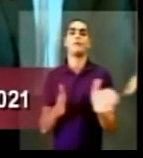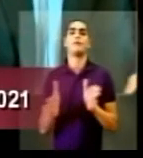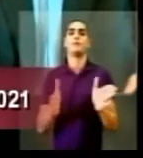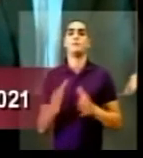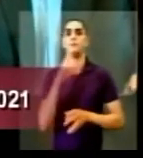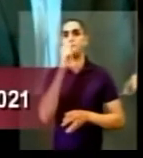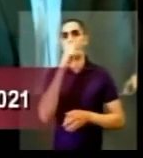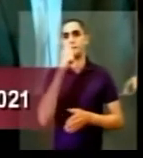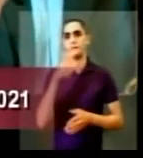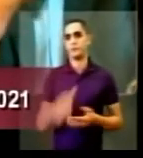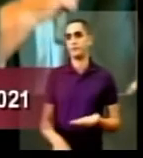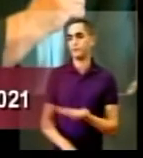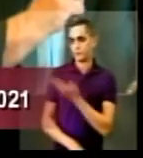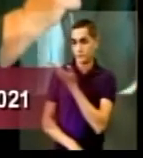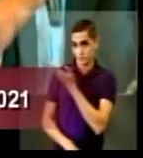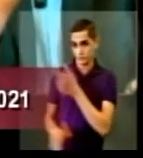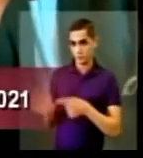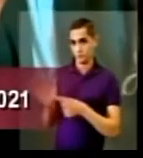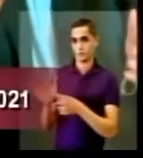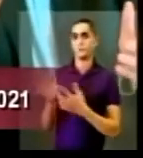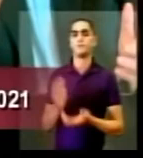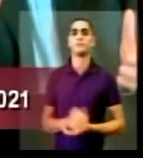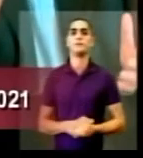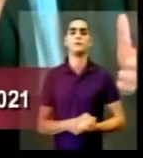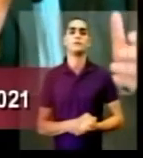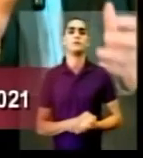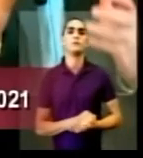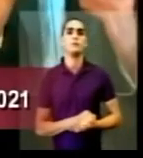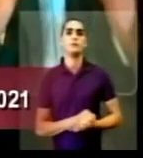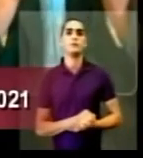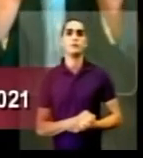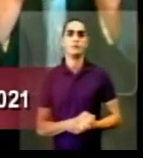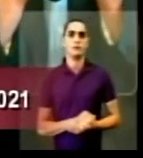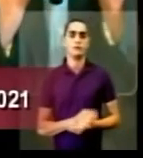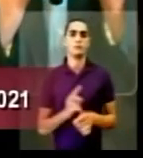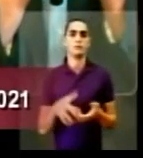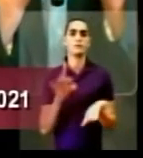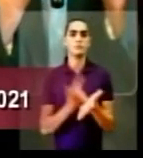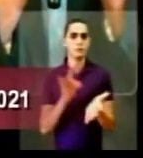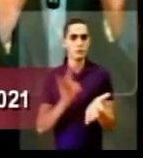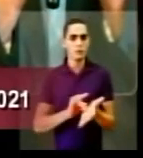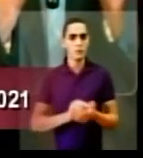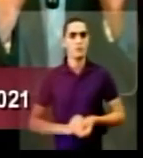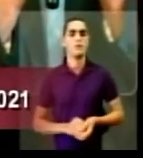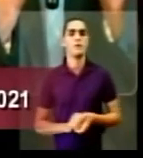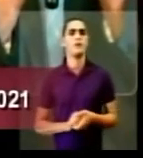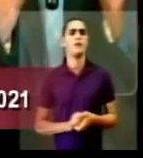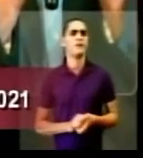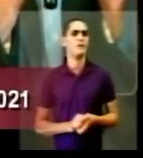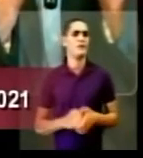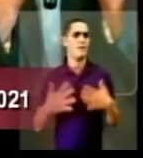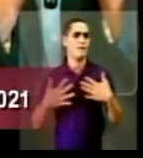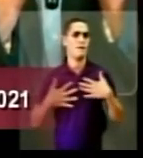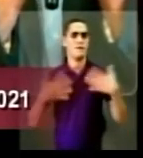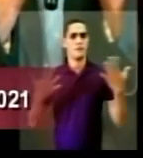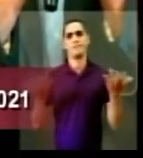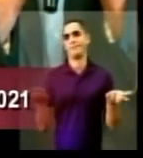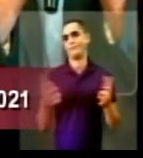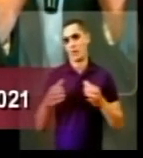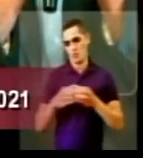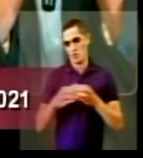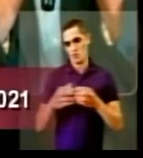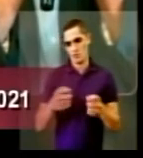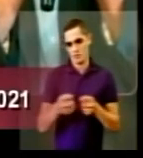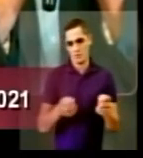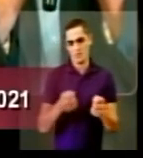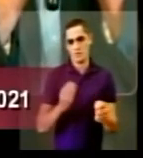fase laranja. Na realidade, não que tenha sido uma surpresa para o